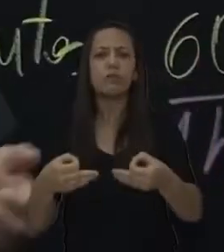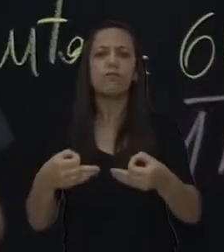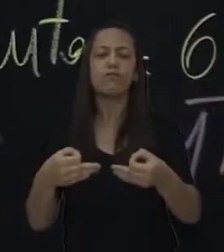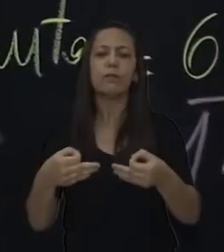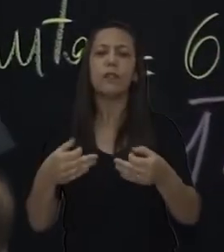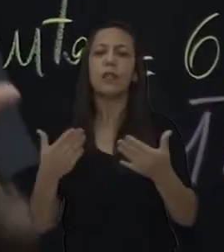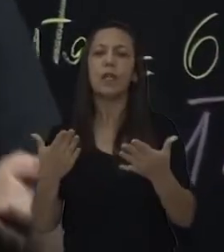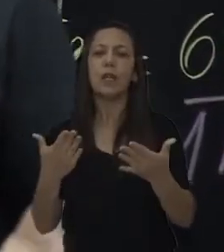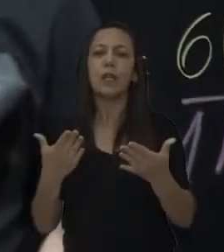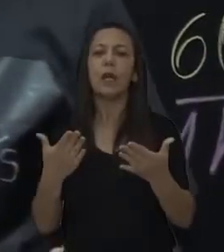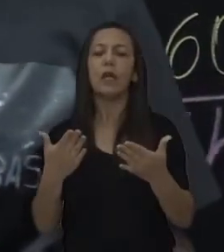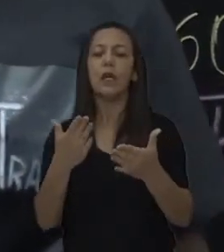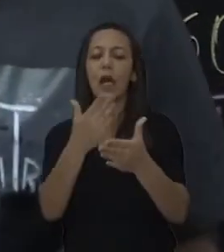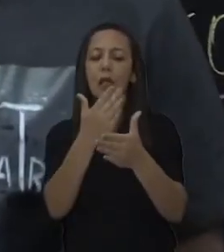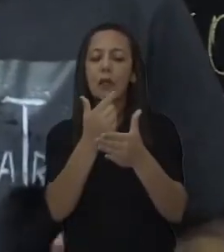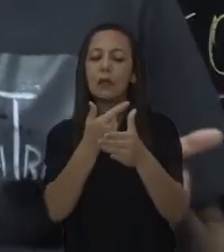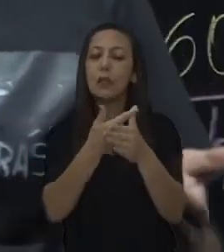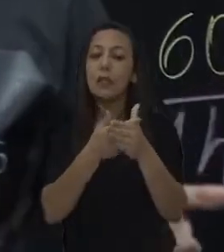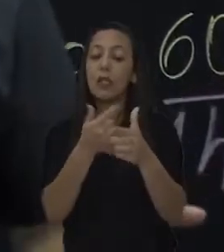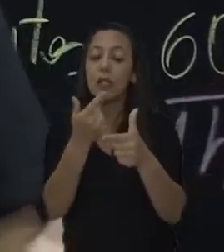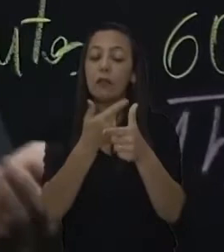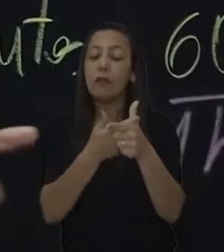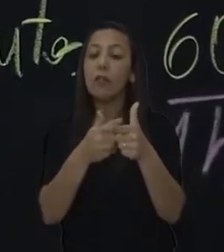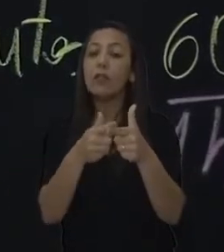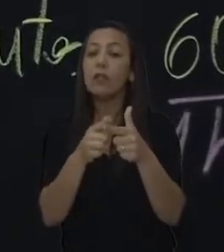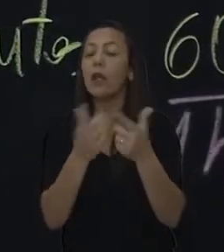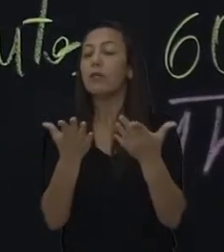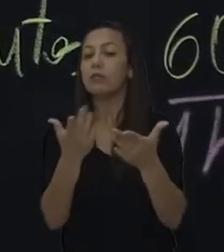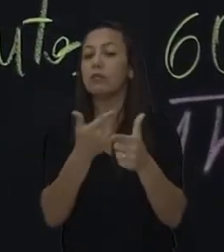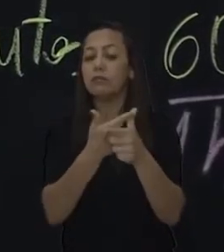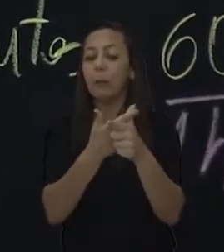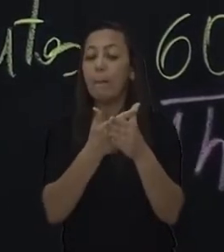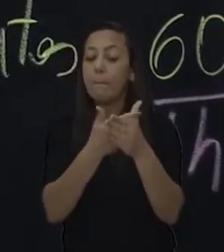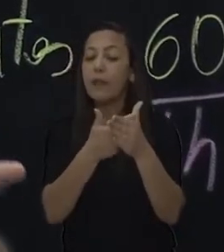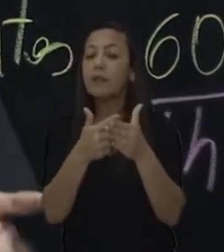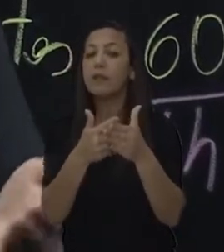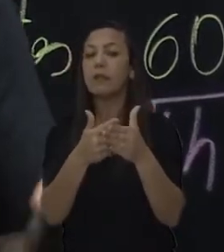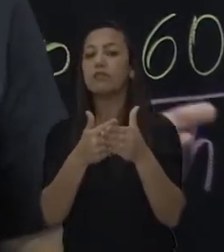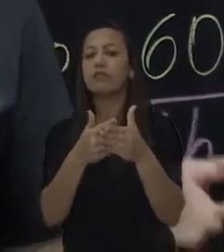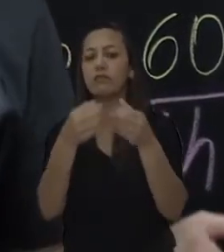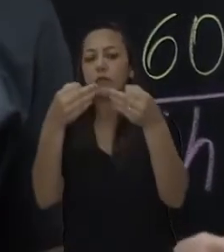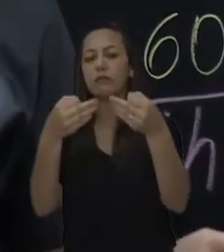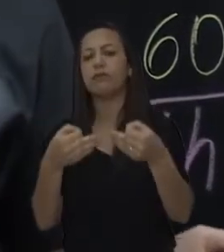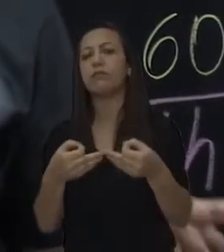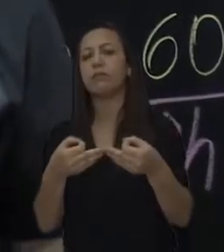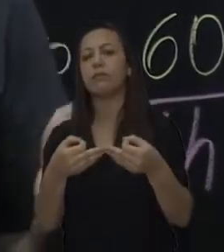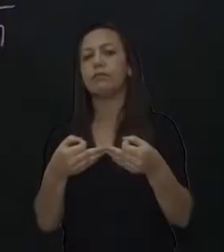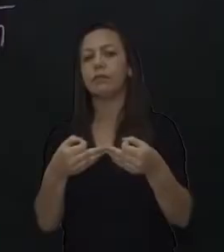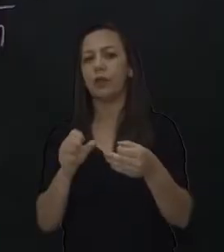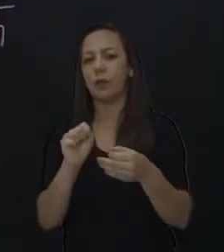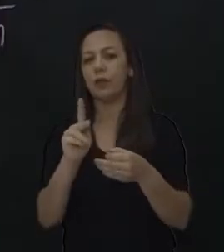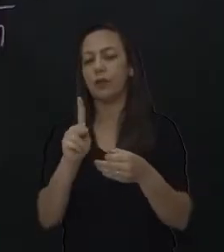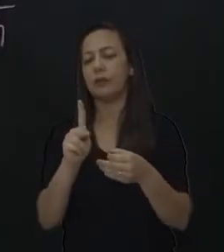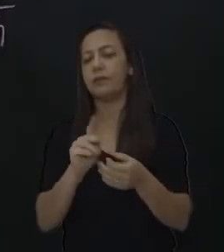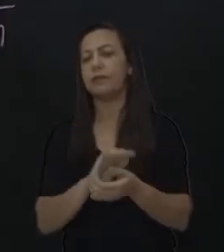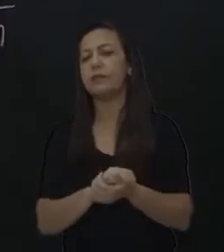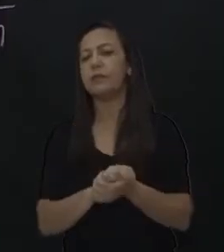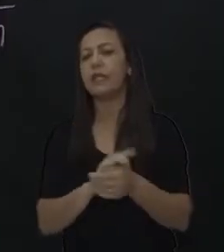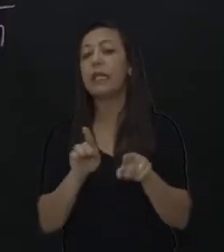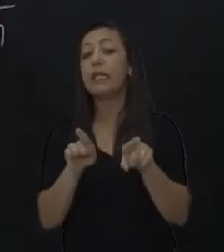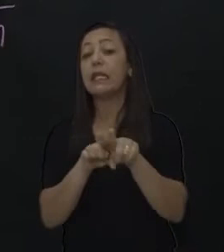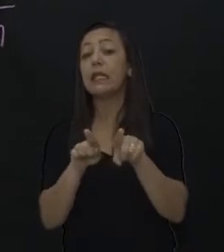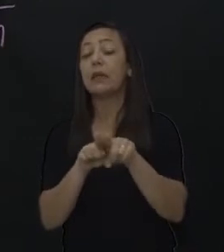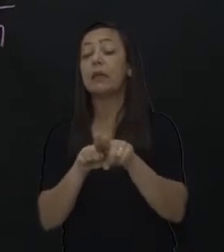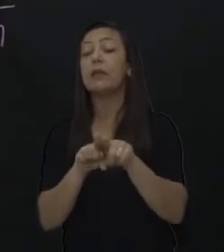modo que, ao dividir por 60, você consiga achar uma quantidade exata em minutos. Tá legal? Outra